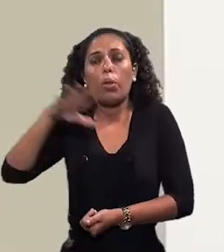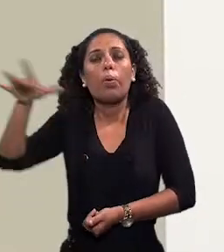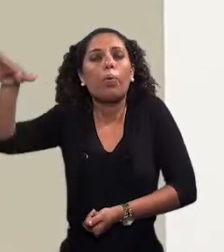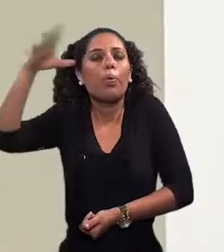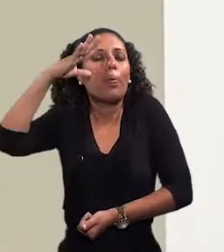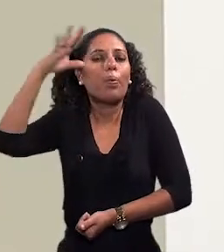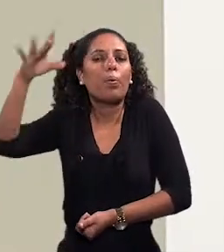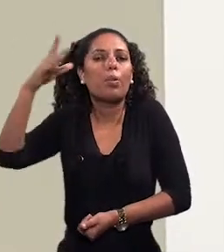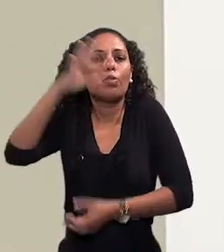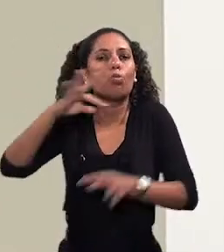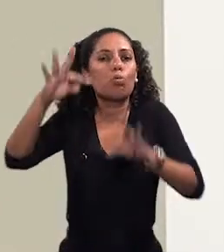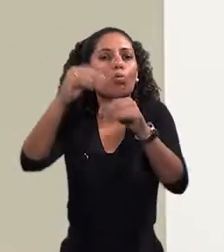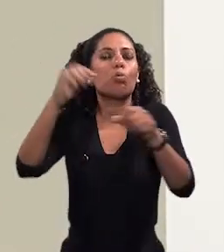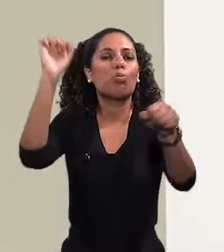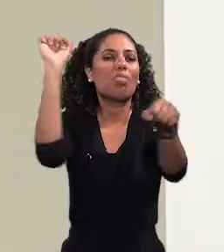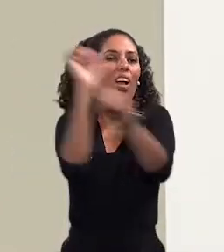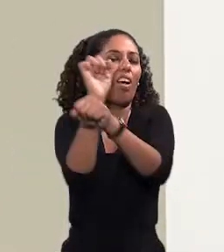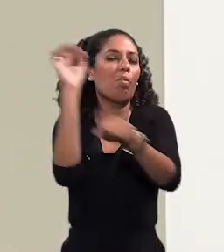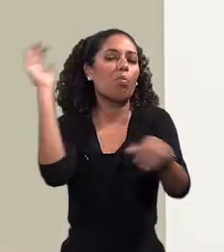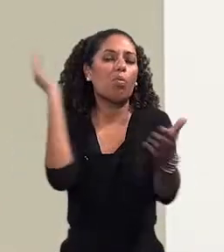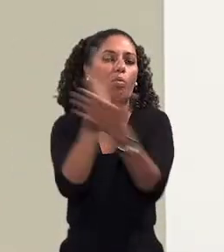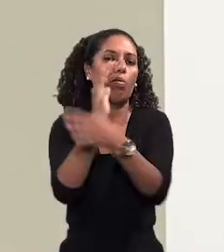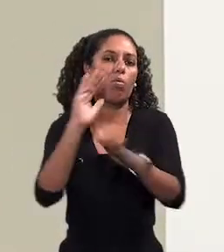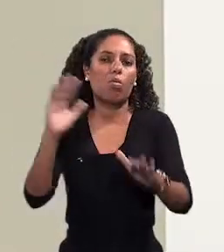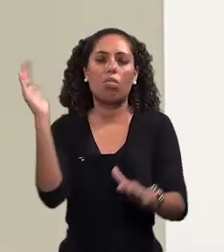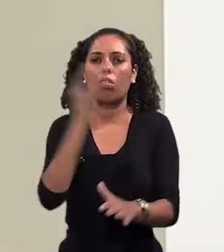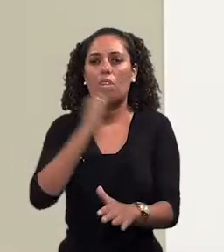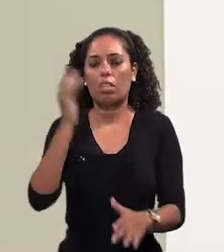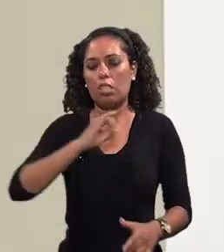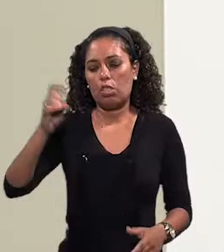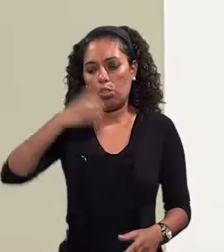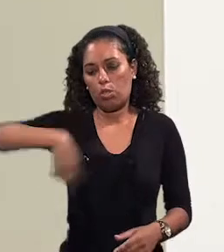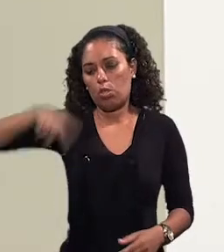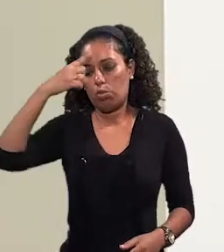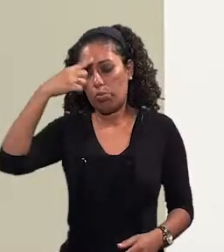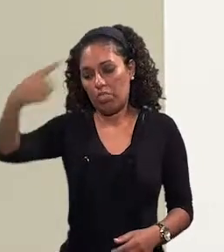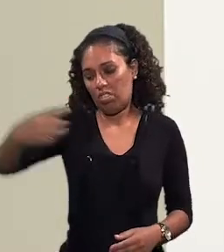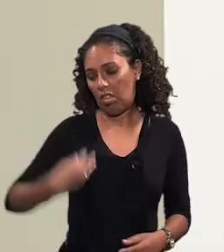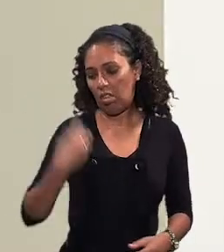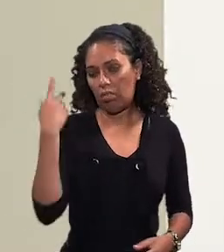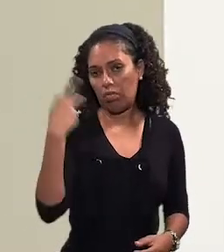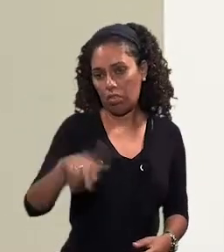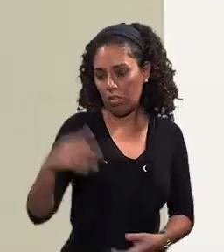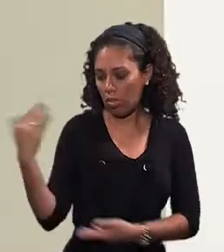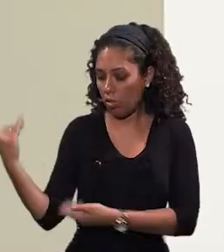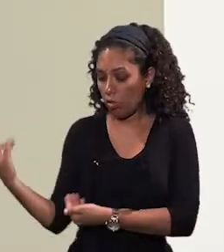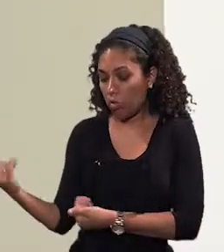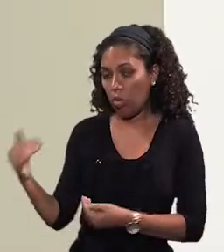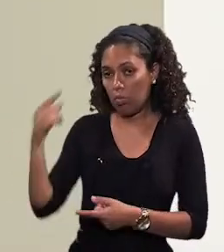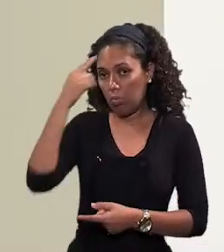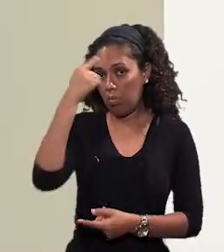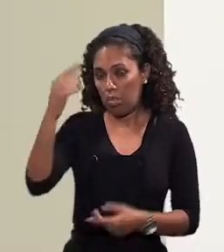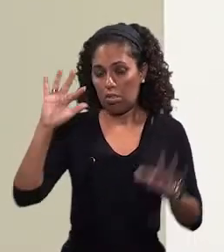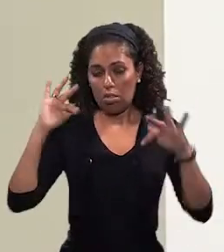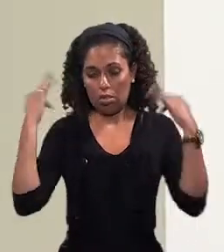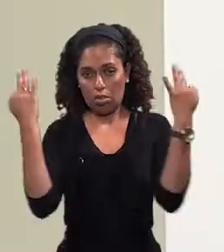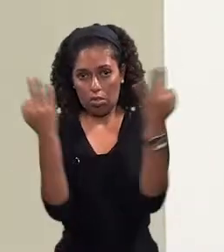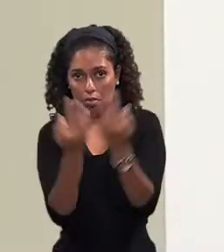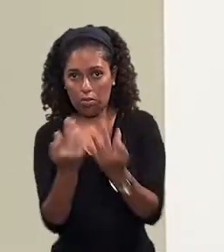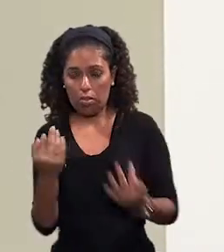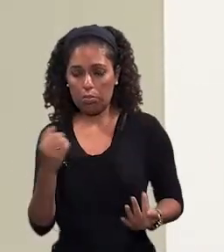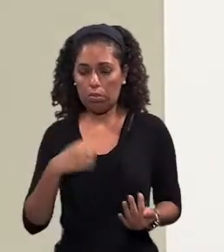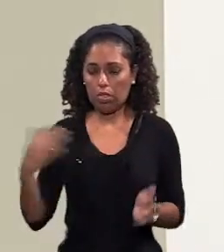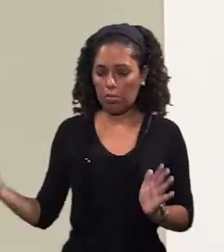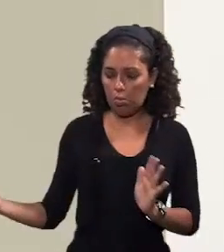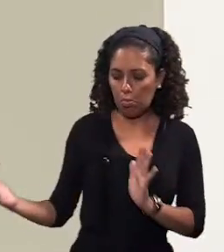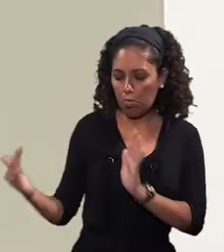tinham sonhos. Esses sonhos foram interrompidos de maneira muito brutal. Então, se pensar na alma desses jovens, pensar nessas famílias,